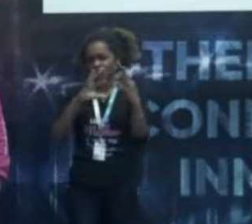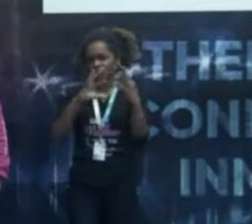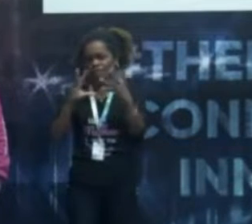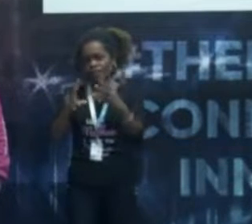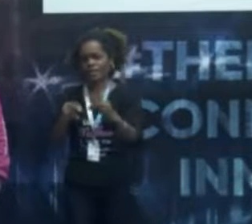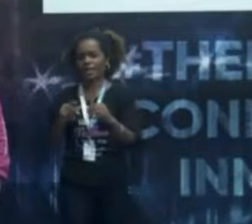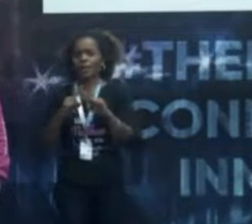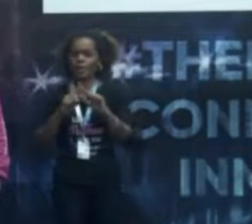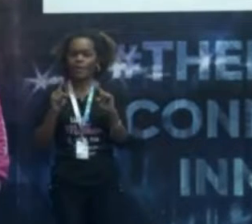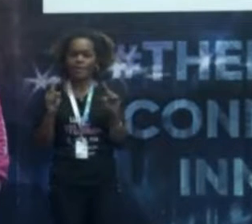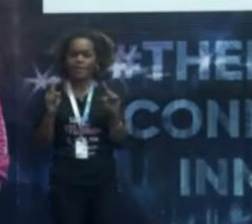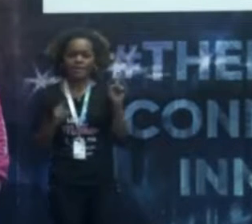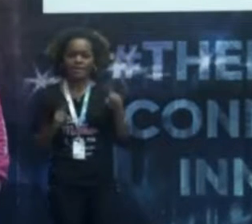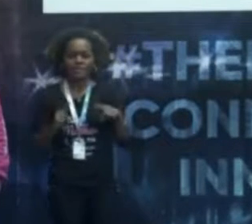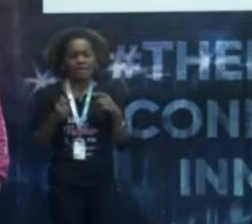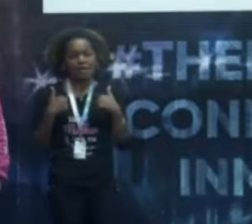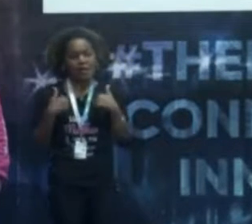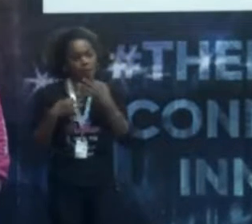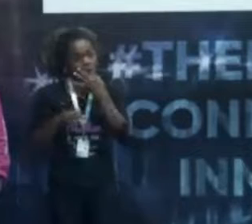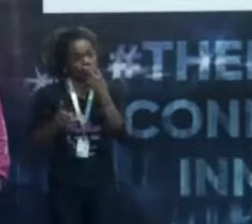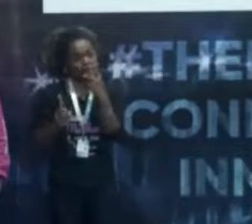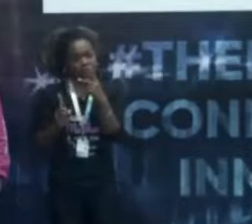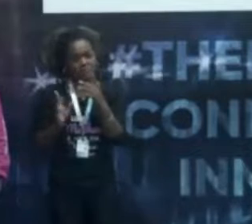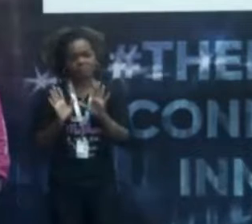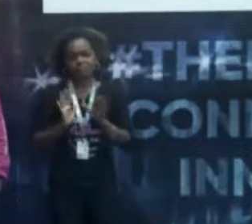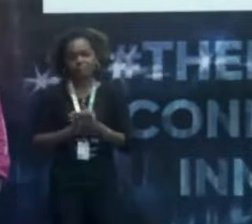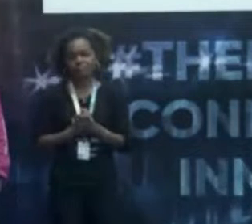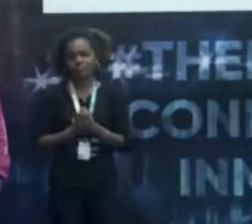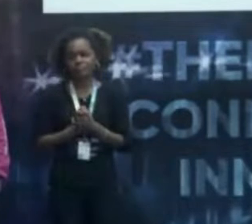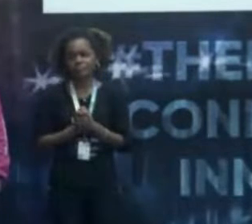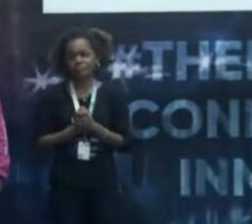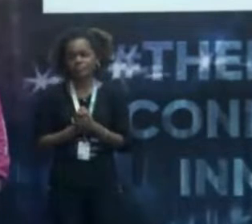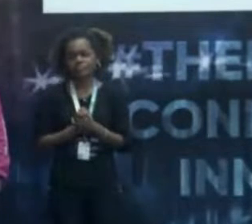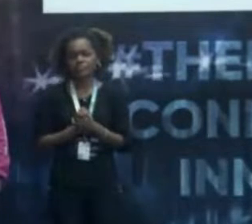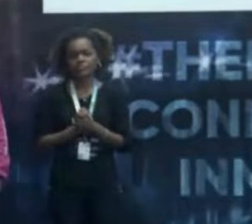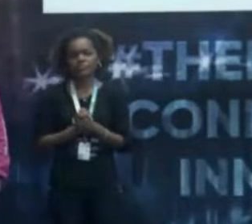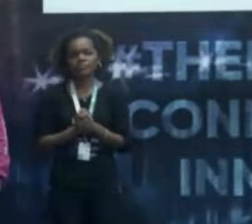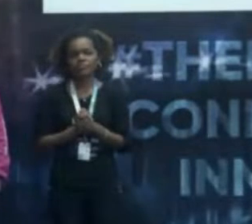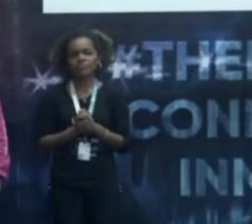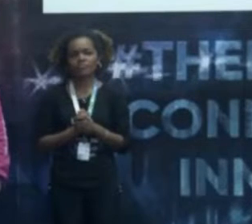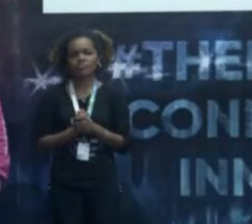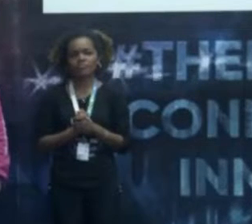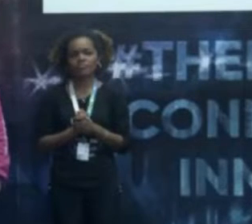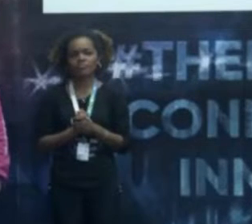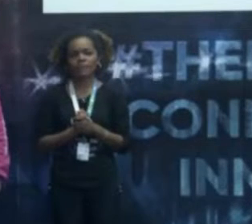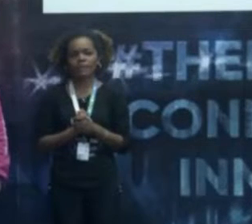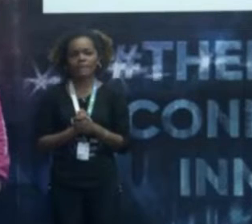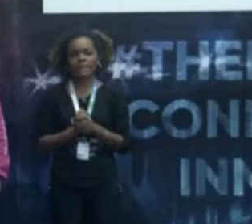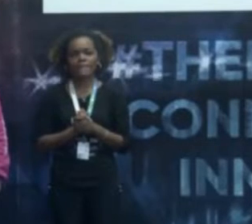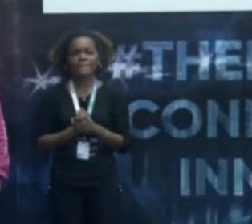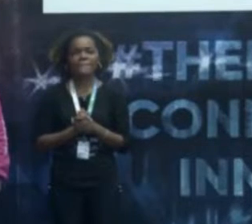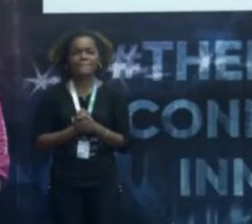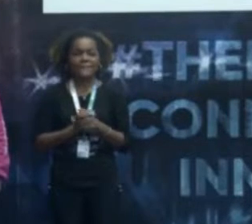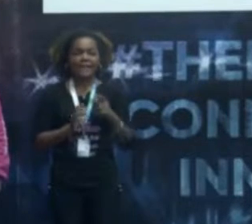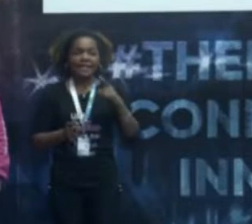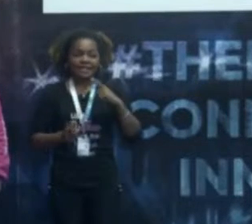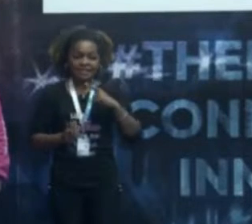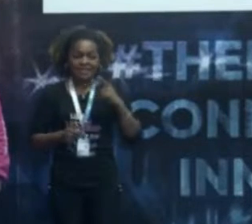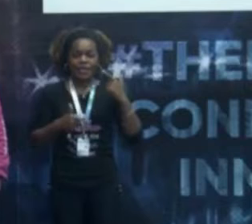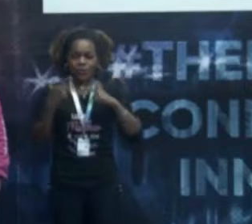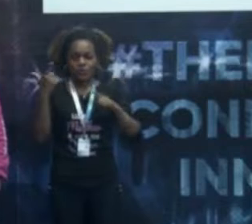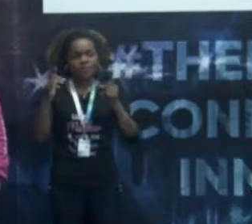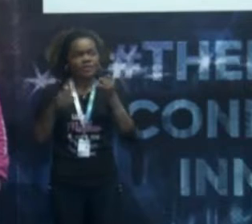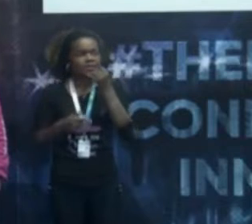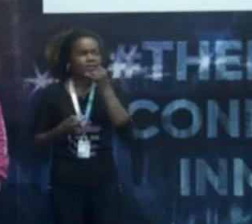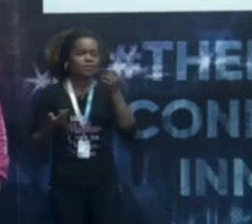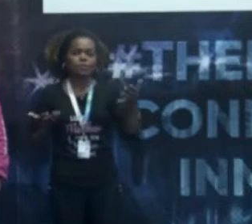um pouco do meu olhar sobre essa pergunta aí. É isso. Tem vários... A inclusão,